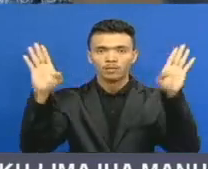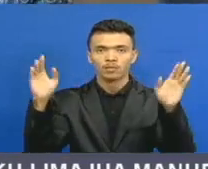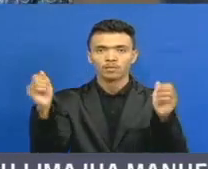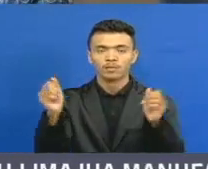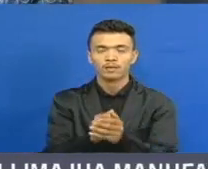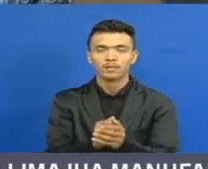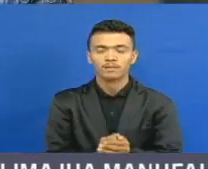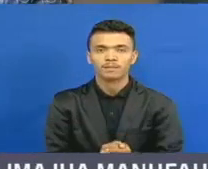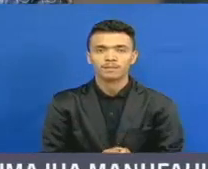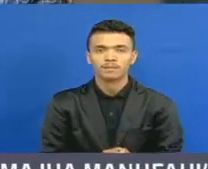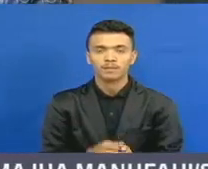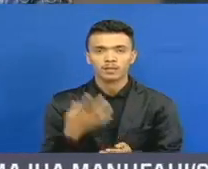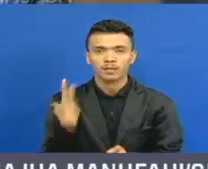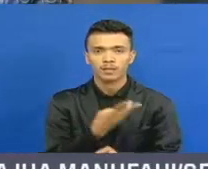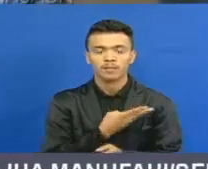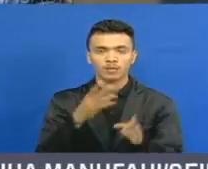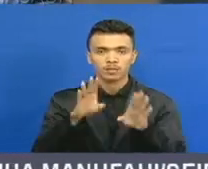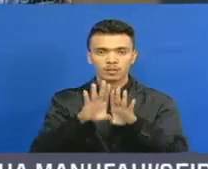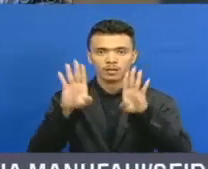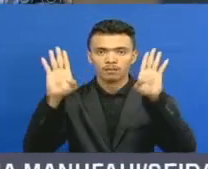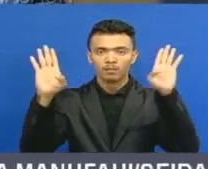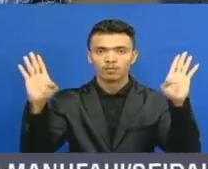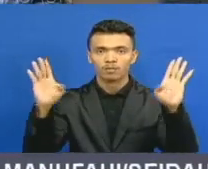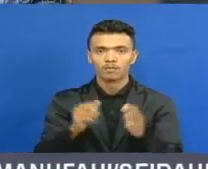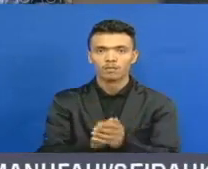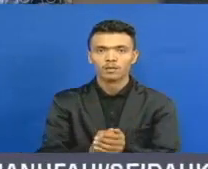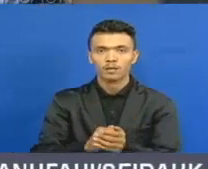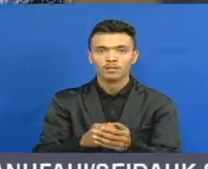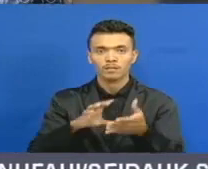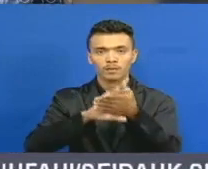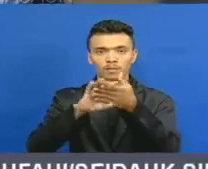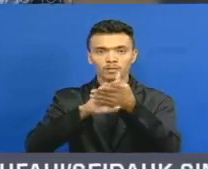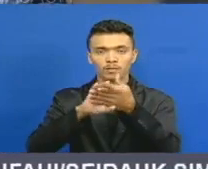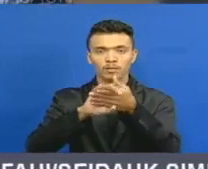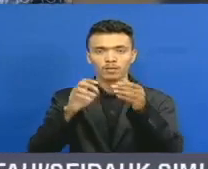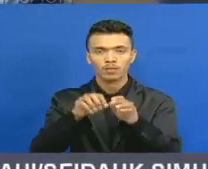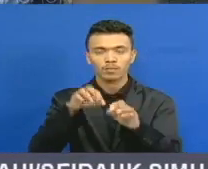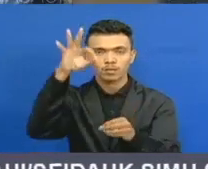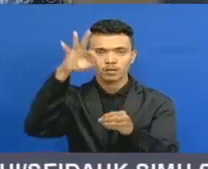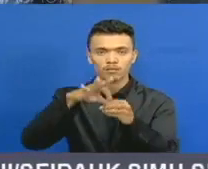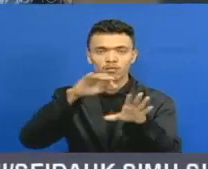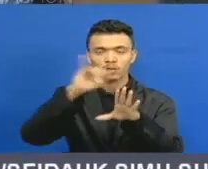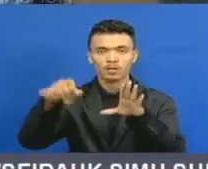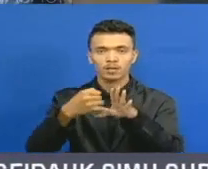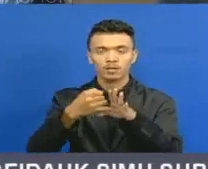medidas a prova boletim de voto inclui votação